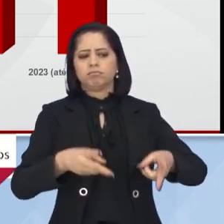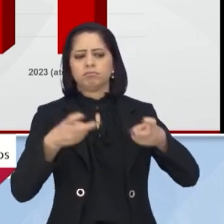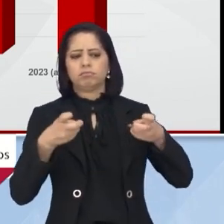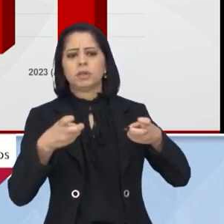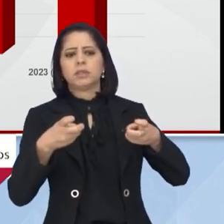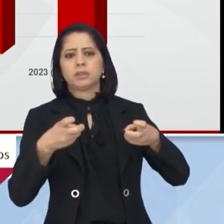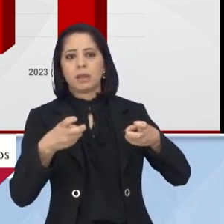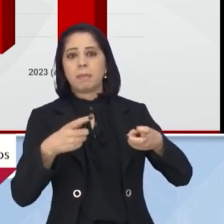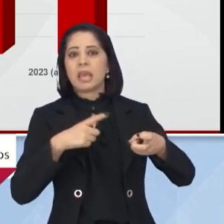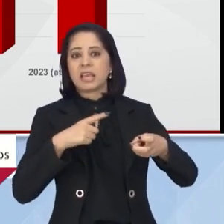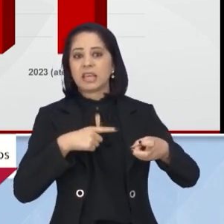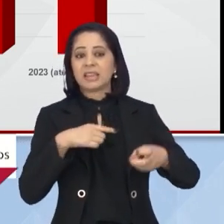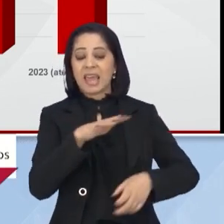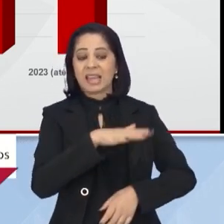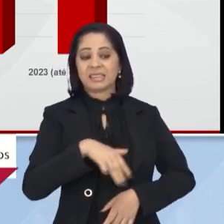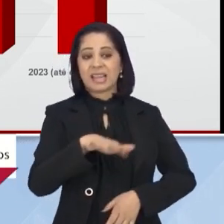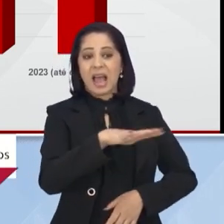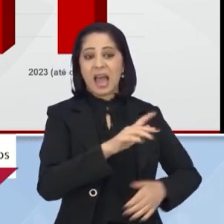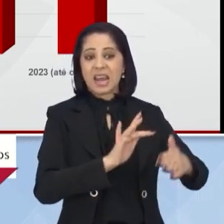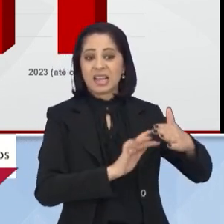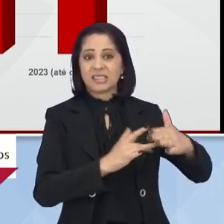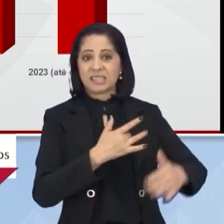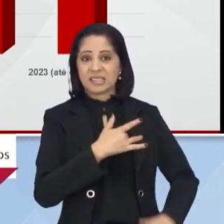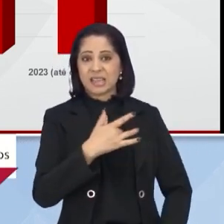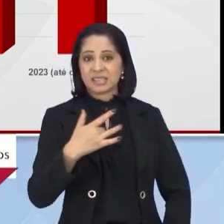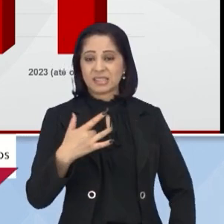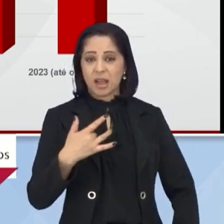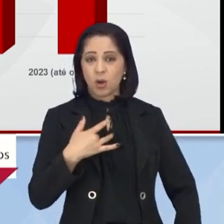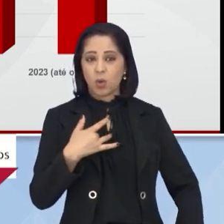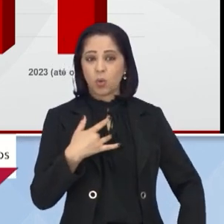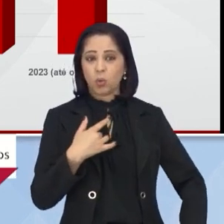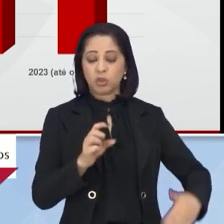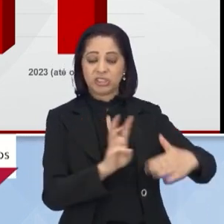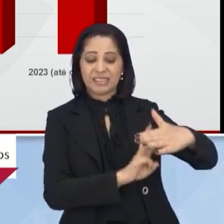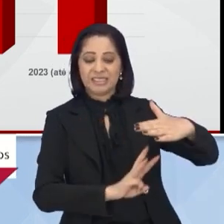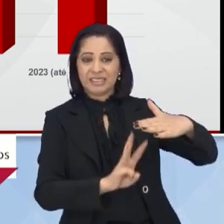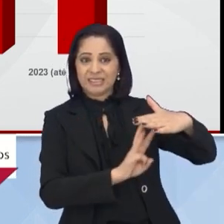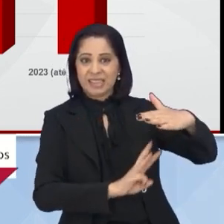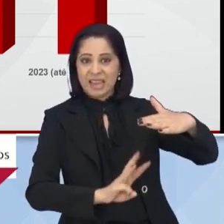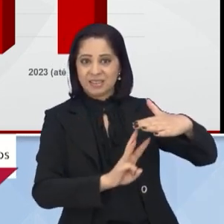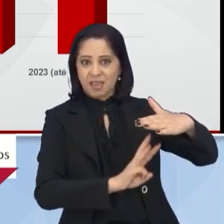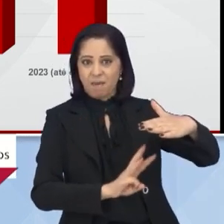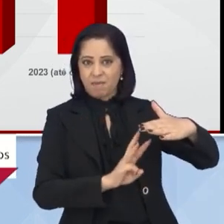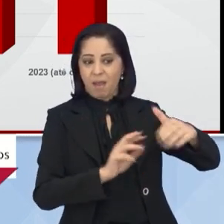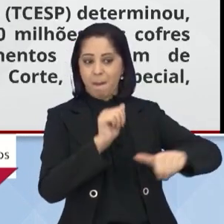de terceirização de equipamentos públicos da saúde em diversos